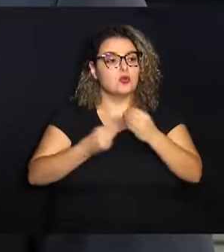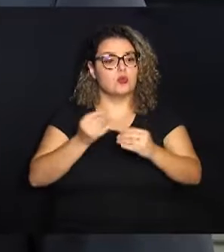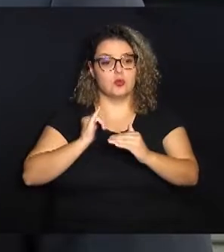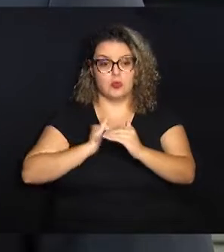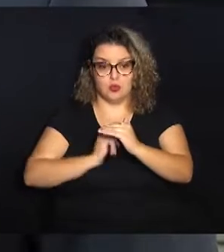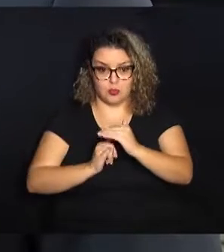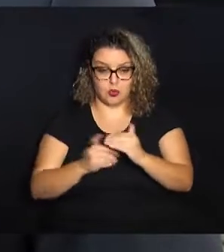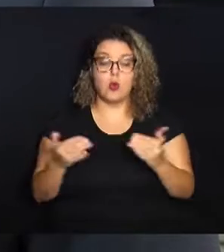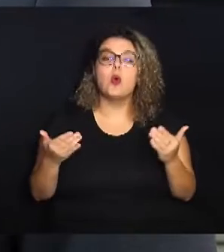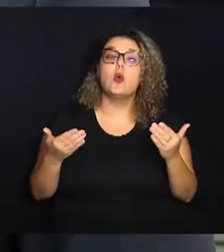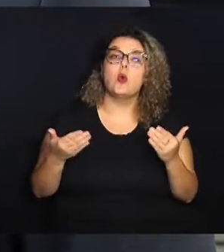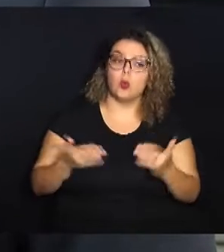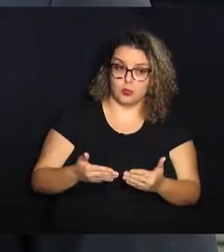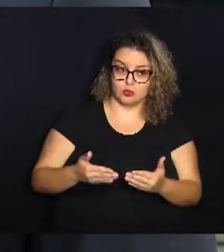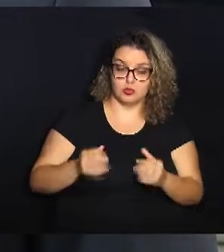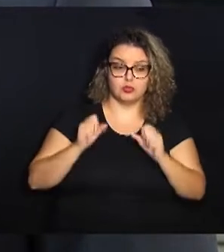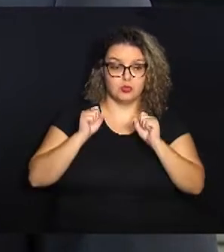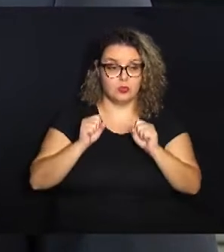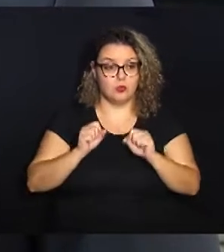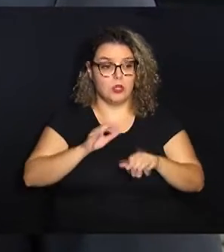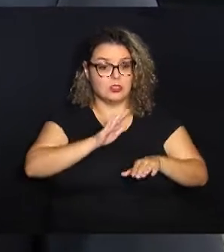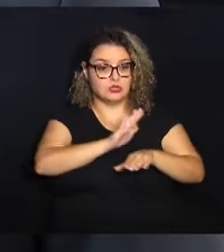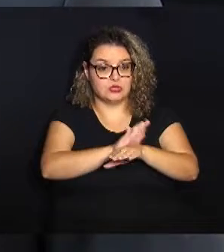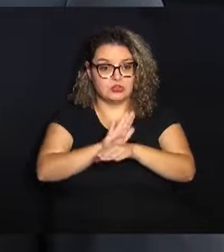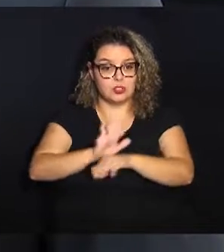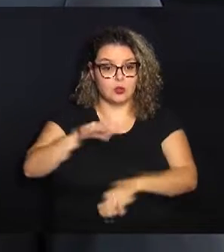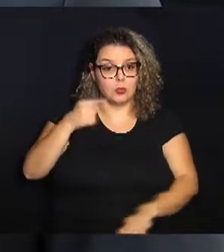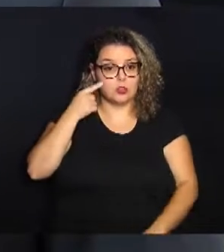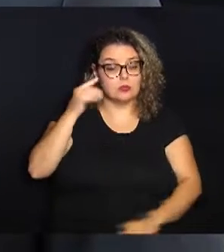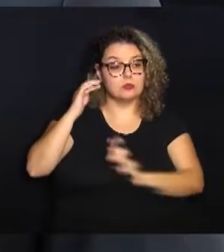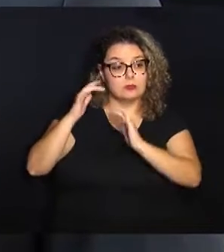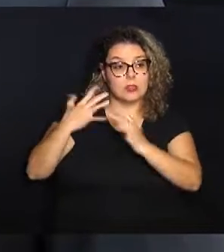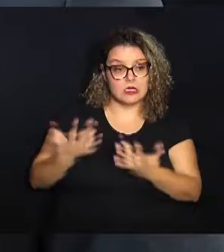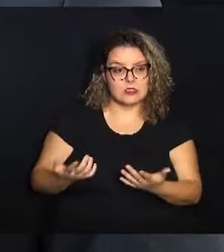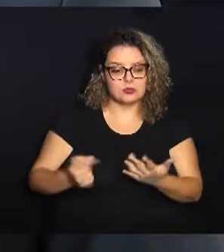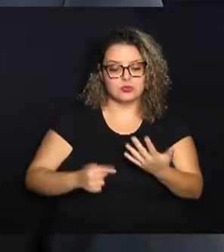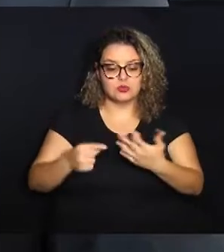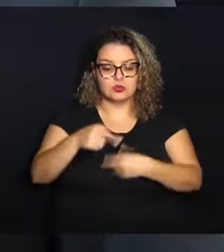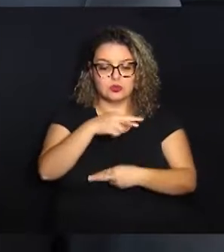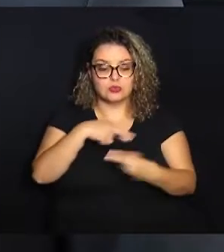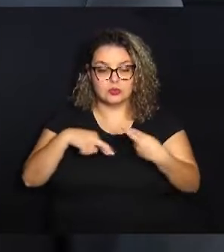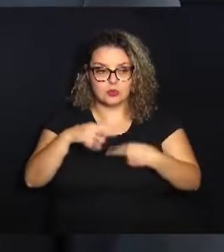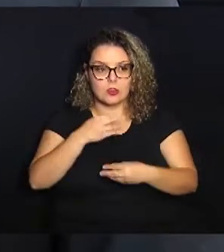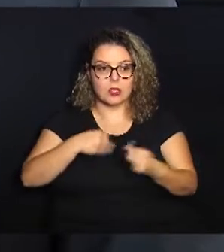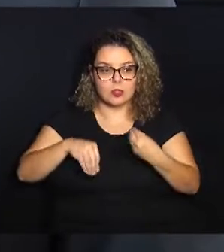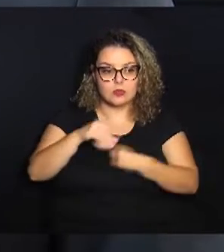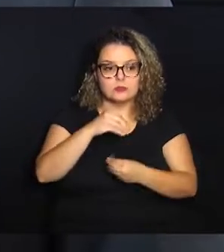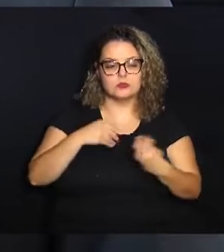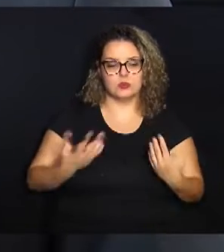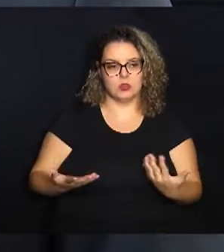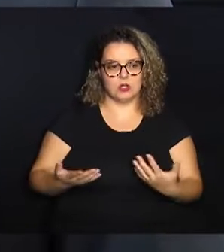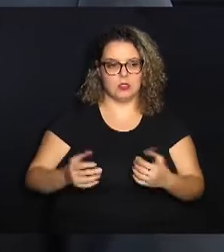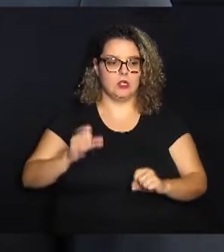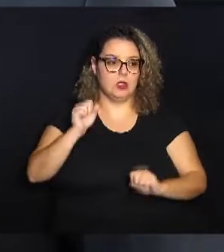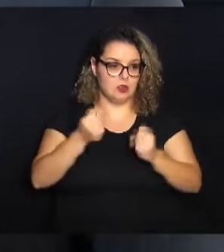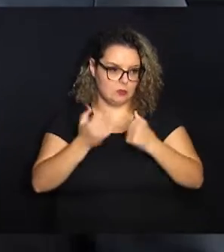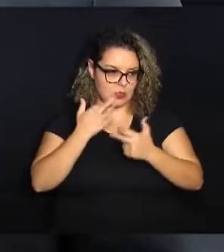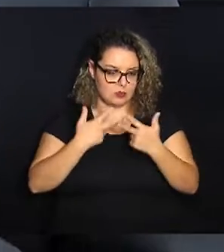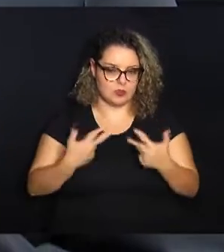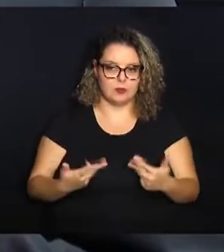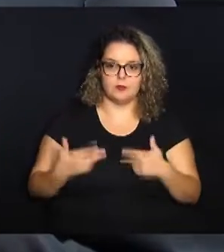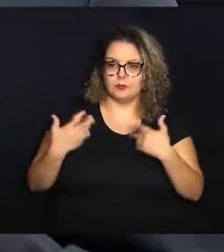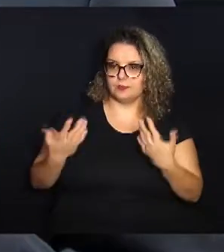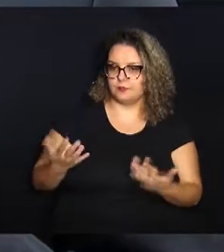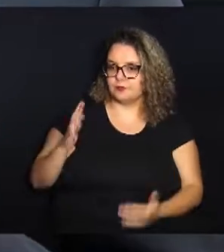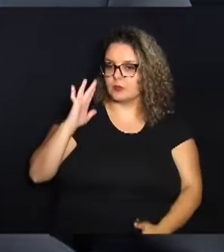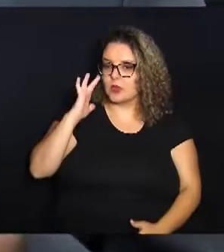startup hoje pode contribuir quando a gente pensa nas questões que envolvem aí a indústria alimentícia. Acho